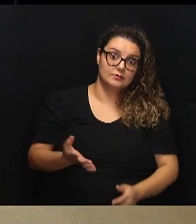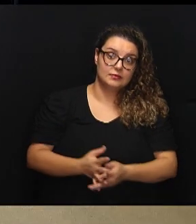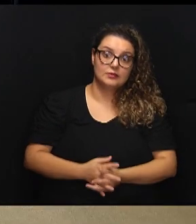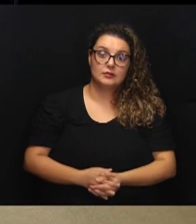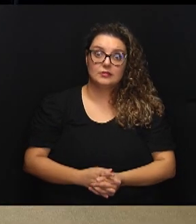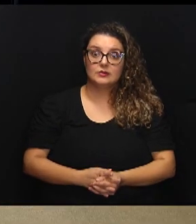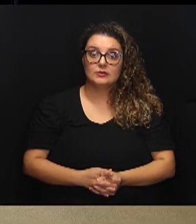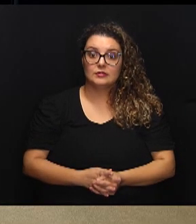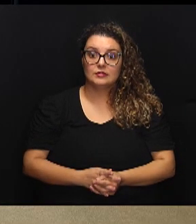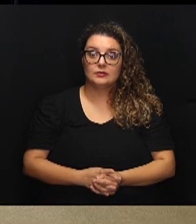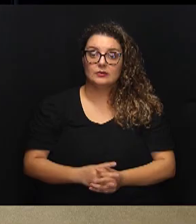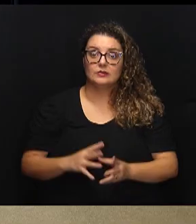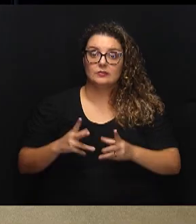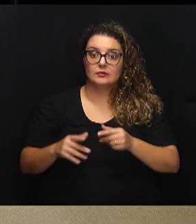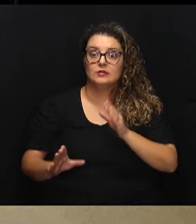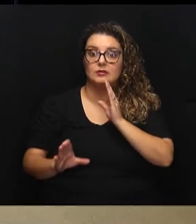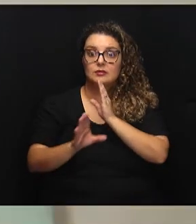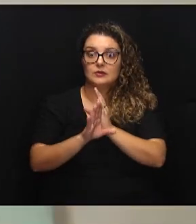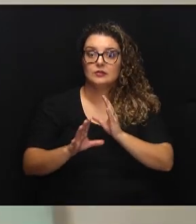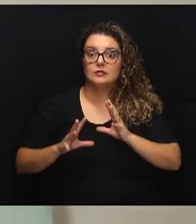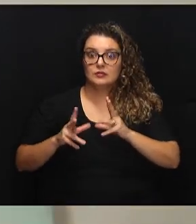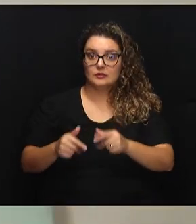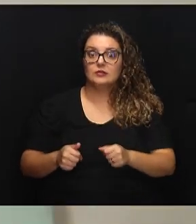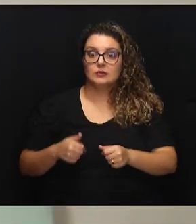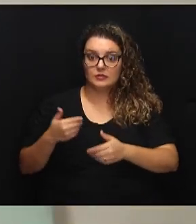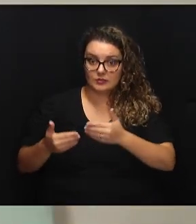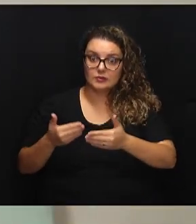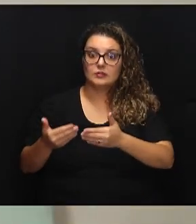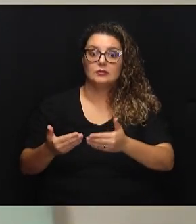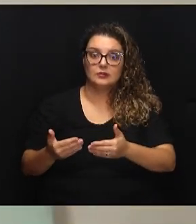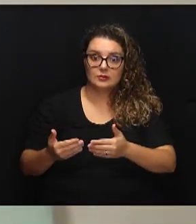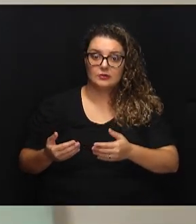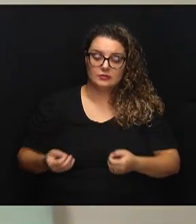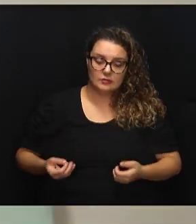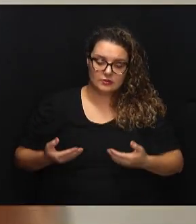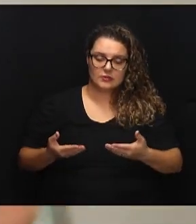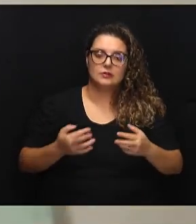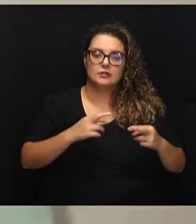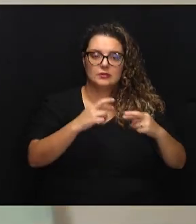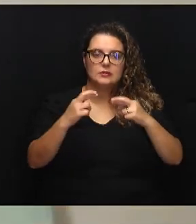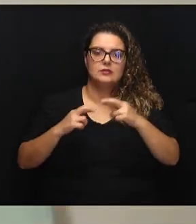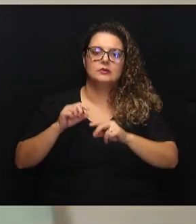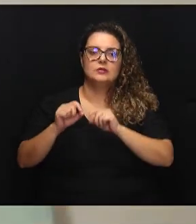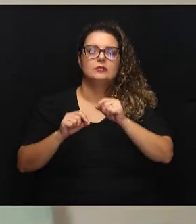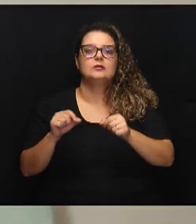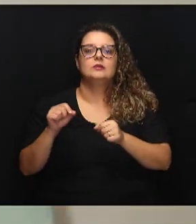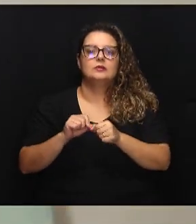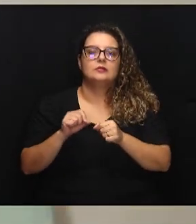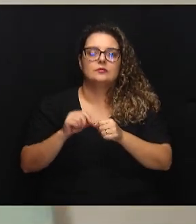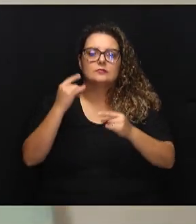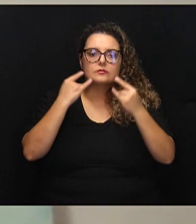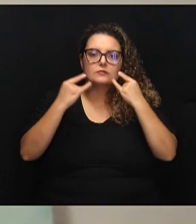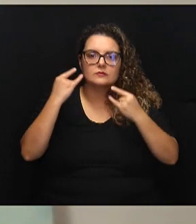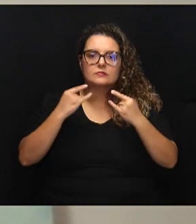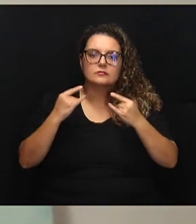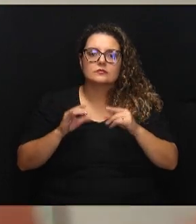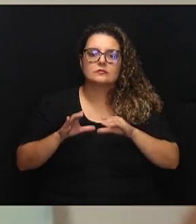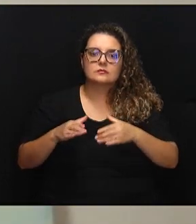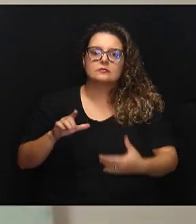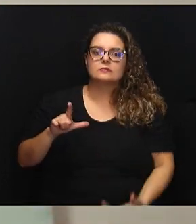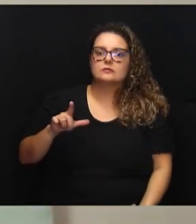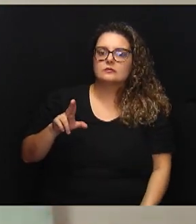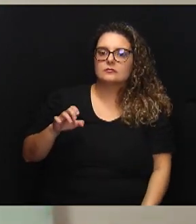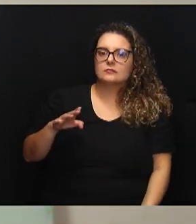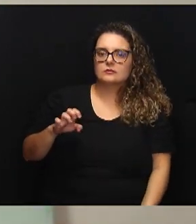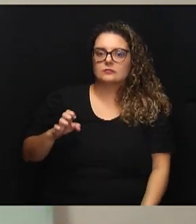né? Por toda essa identificação, por todo esse processo que a gente veio trazendo aqui nessa análise do que faz a gente se interessar por aquele clube, né? E os